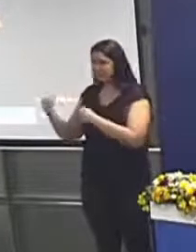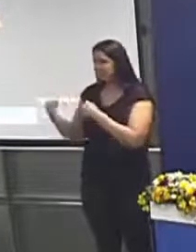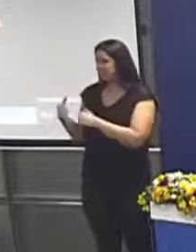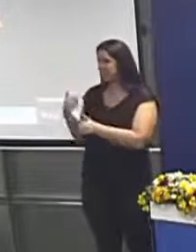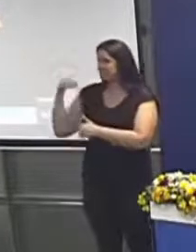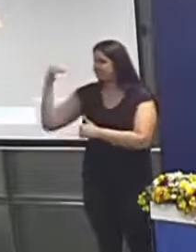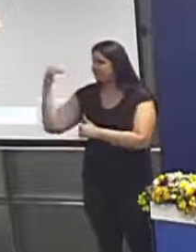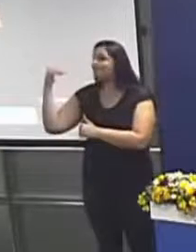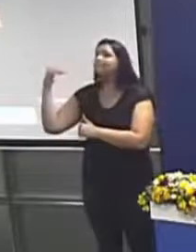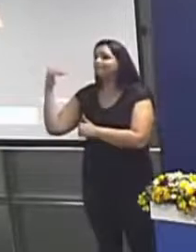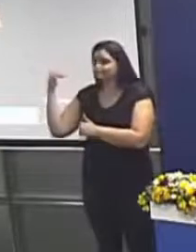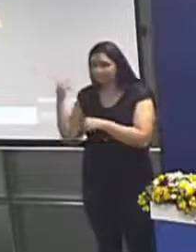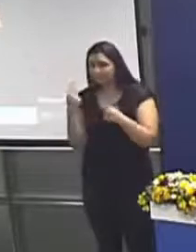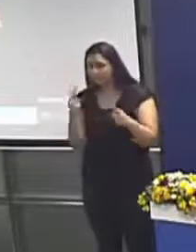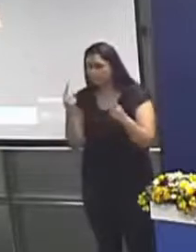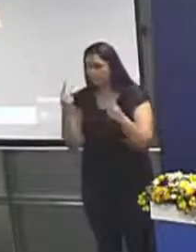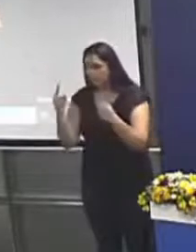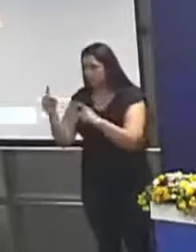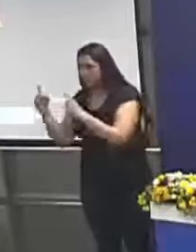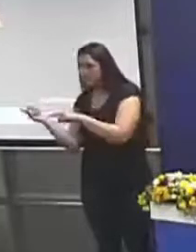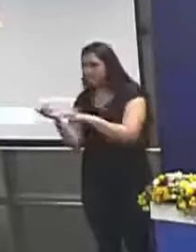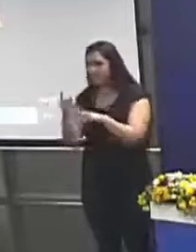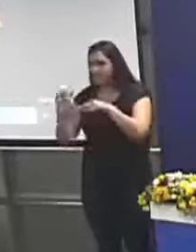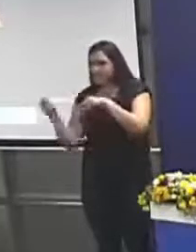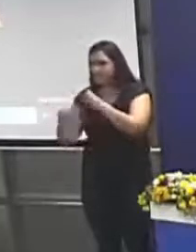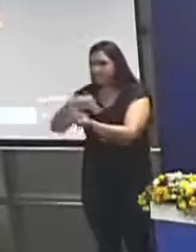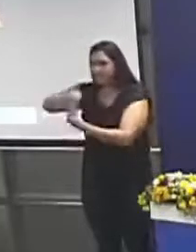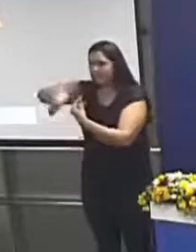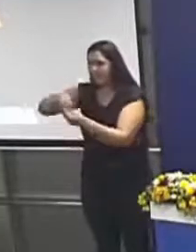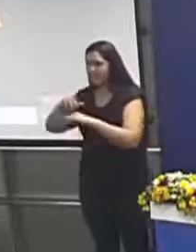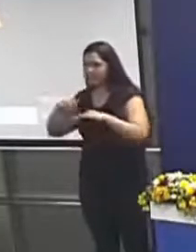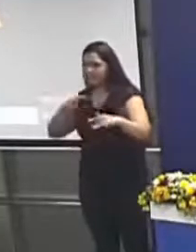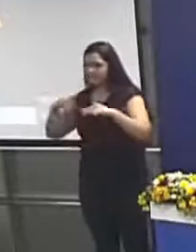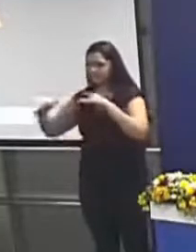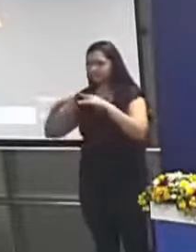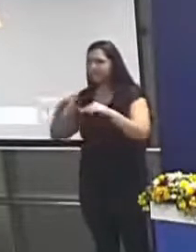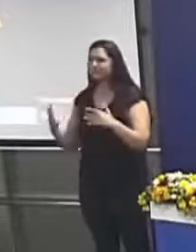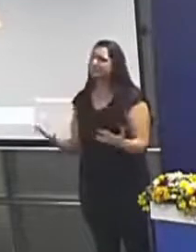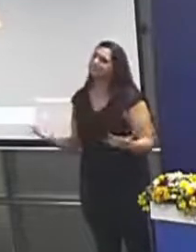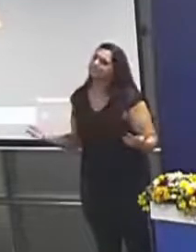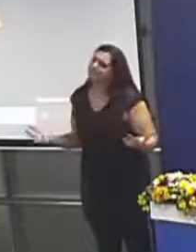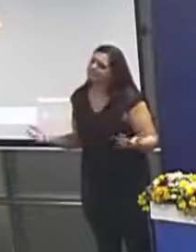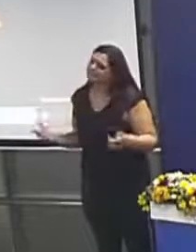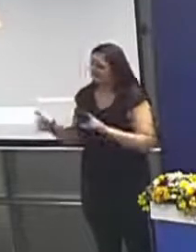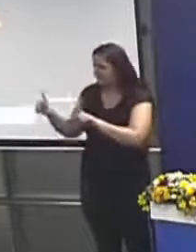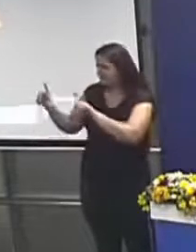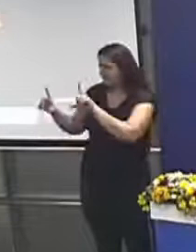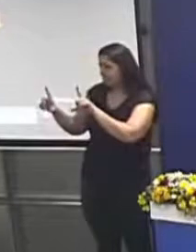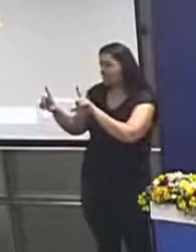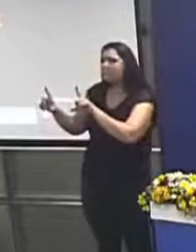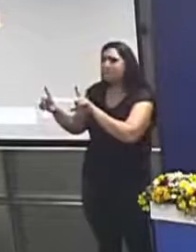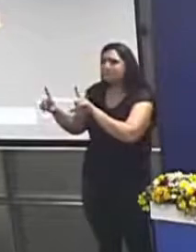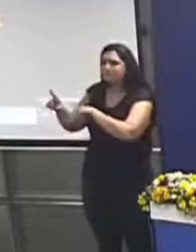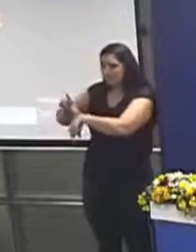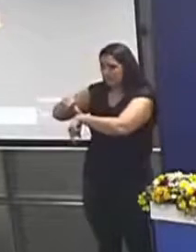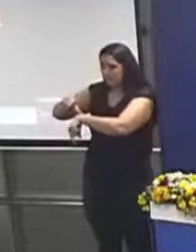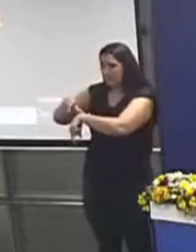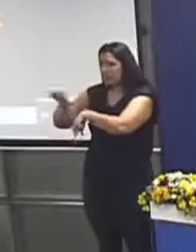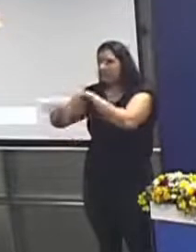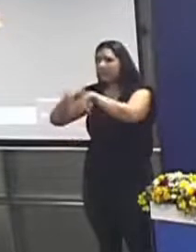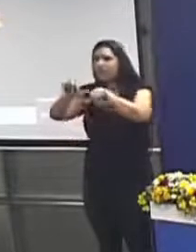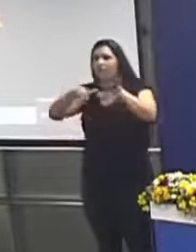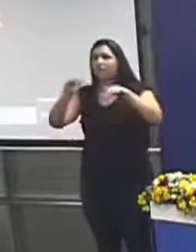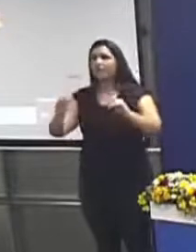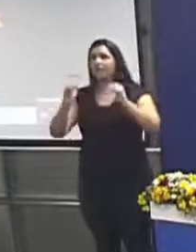poder de invadir os corações, corromper, provocar mobilizações. Como pode um jornal em horário nobre convocar a